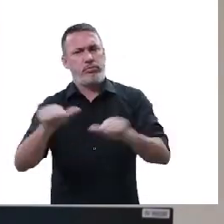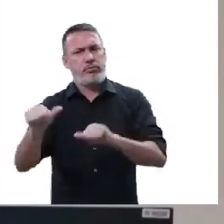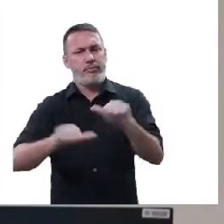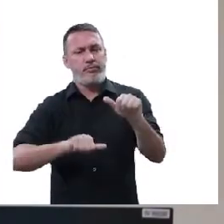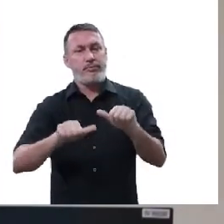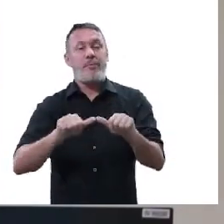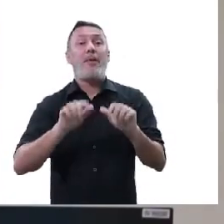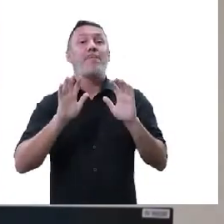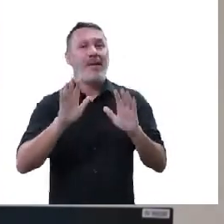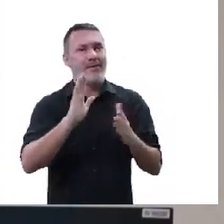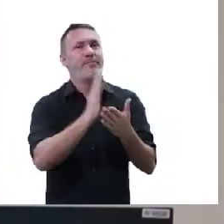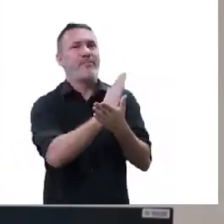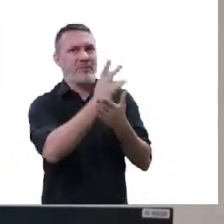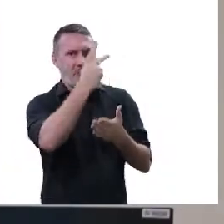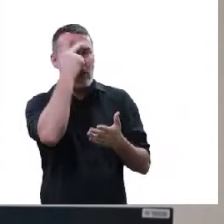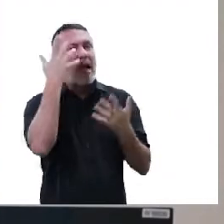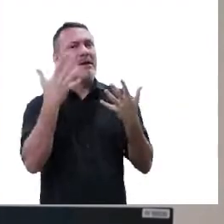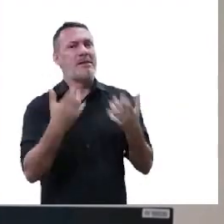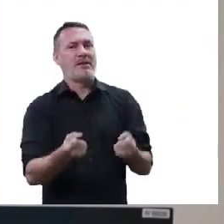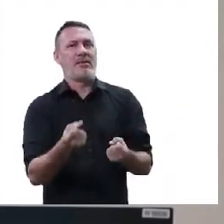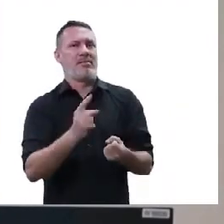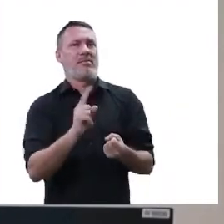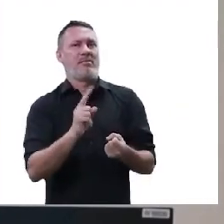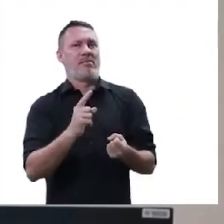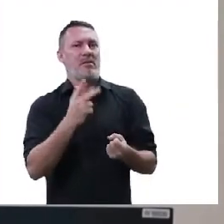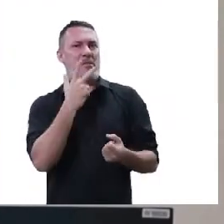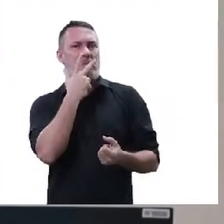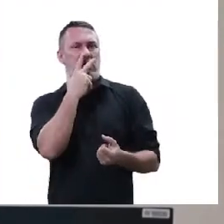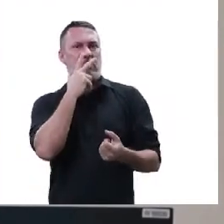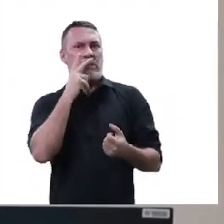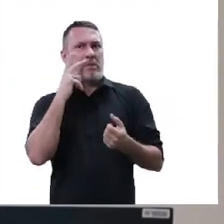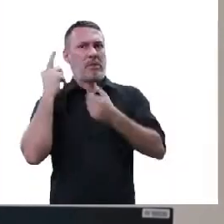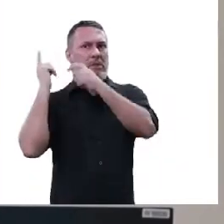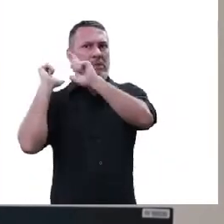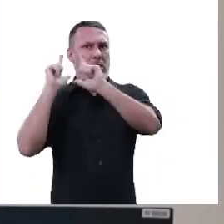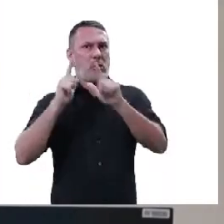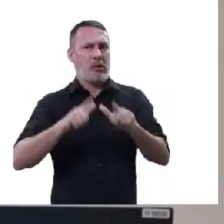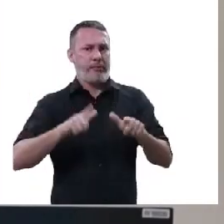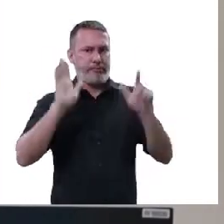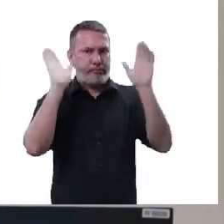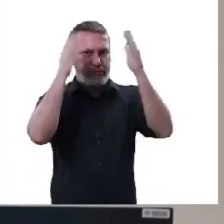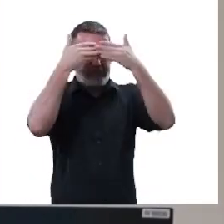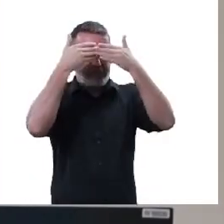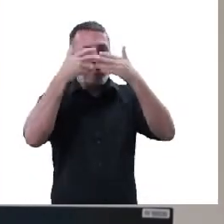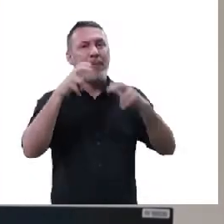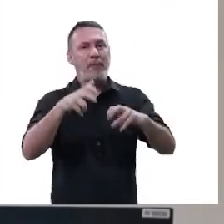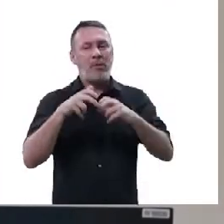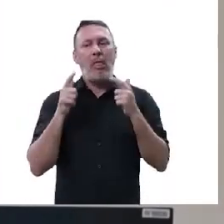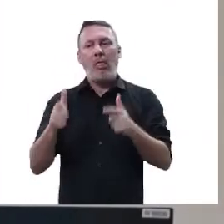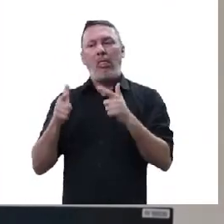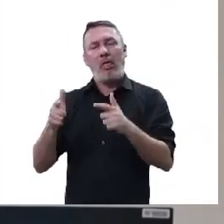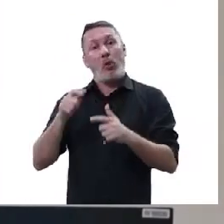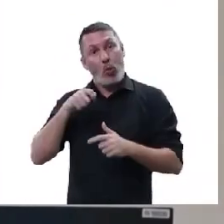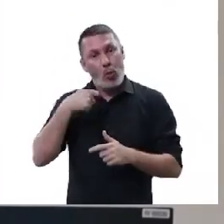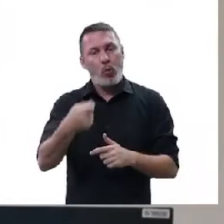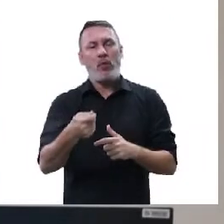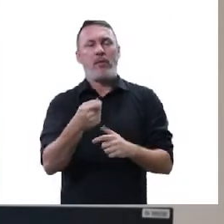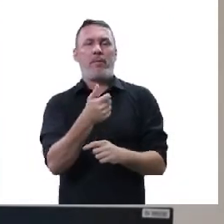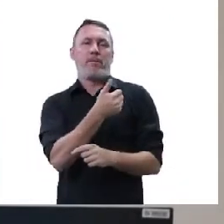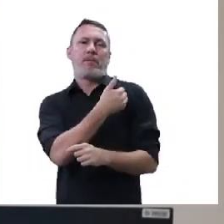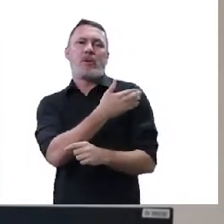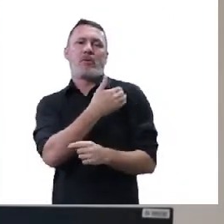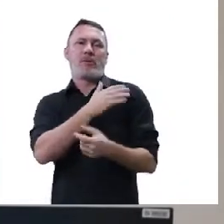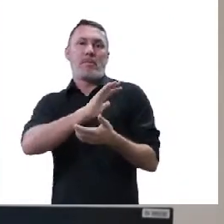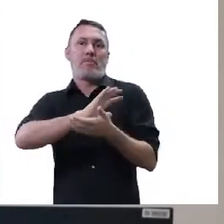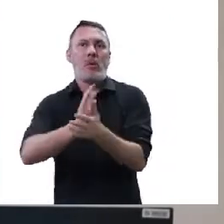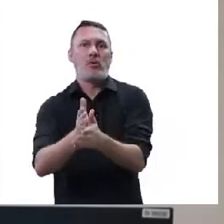algumas pessoas não aceitam. E quando não aceitam essa transformação, praticam o preconceito linguístico. E hoje